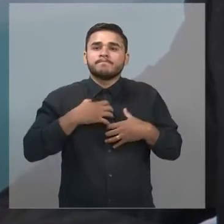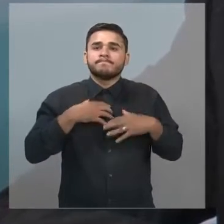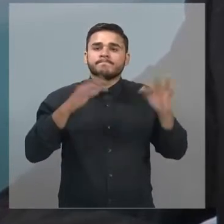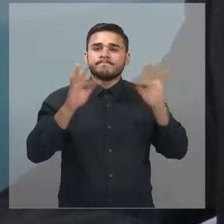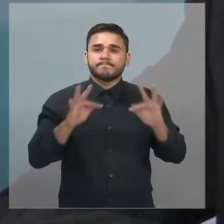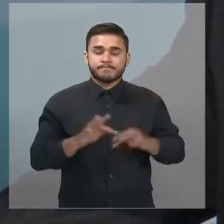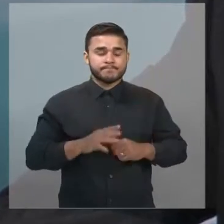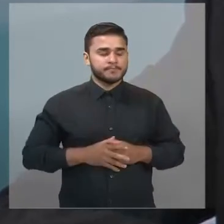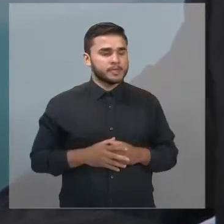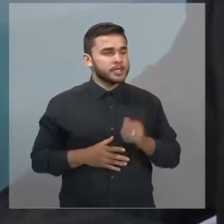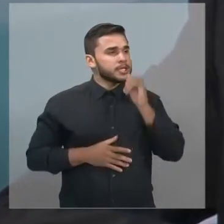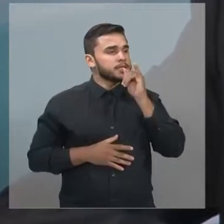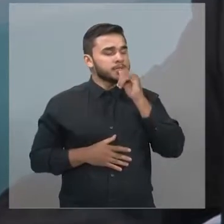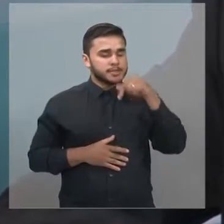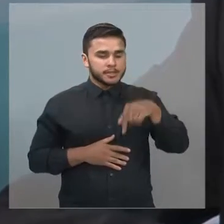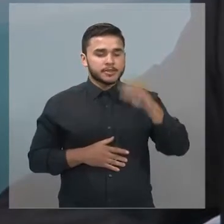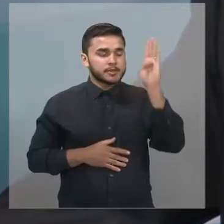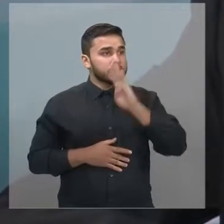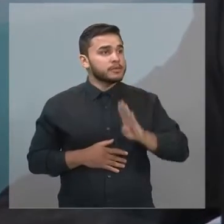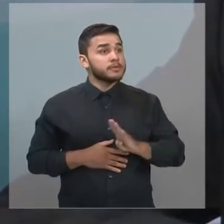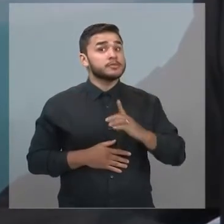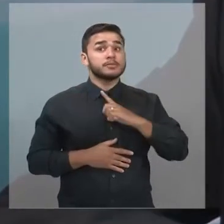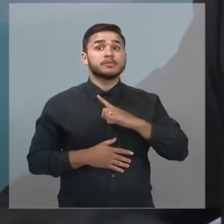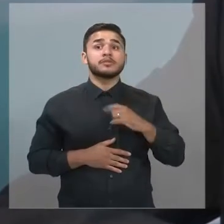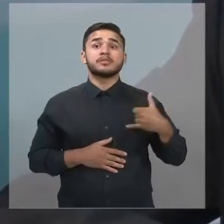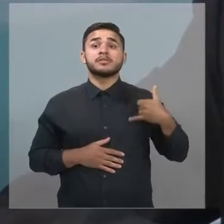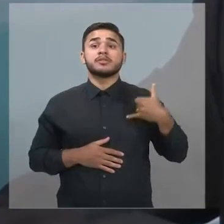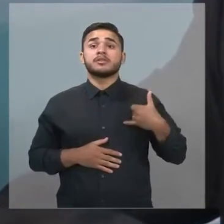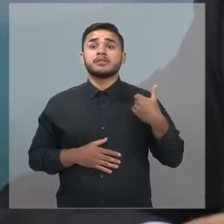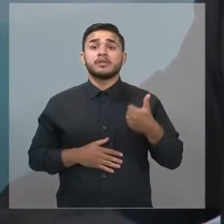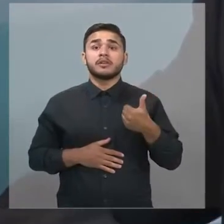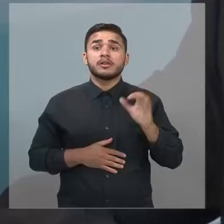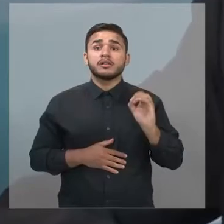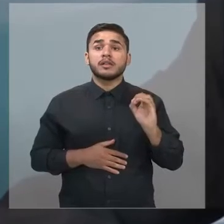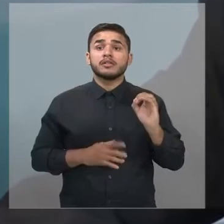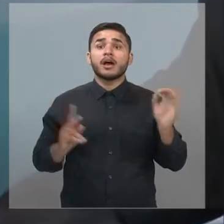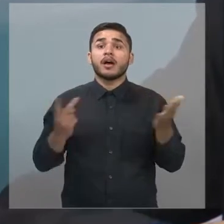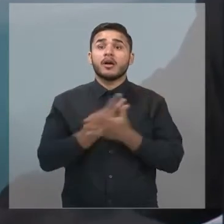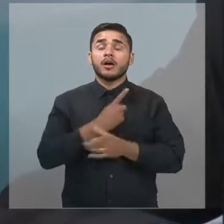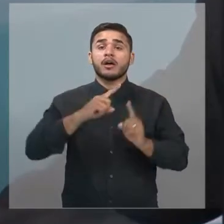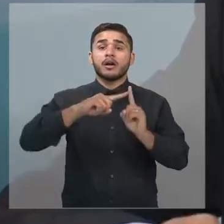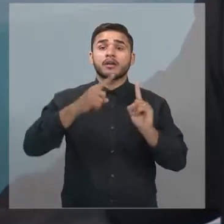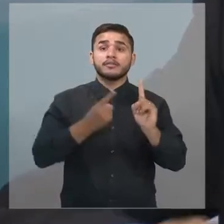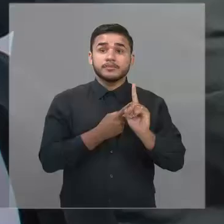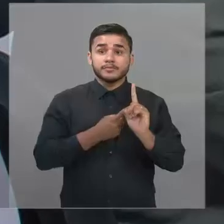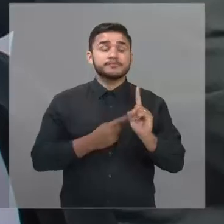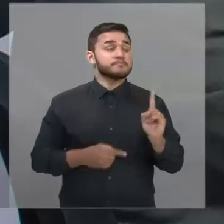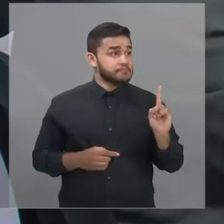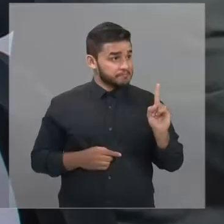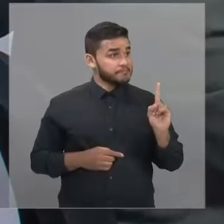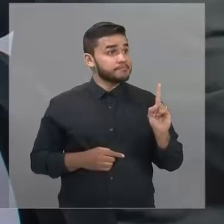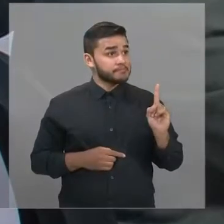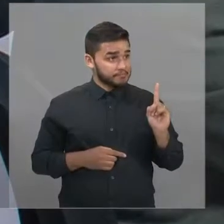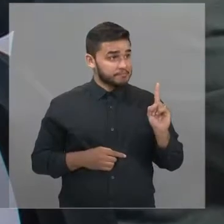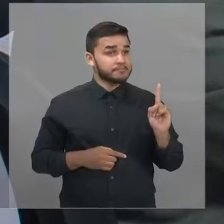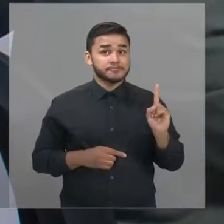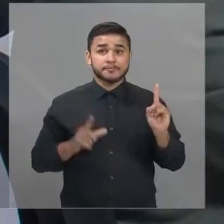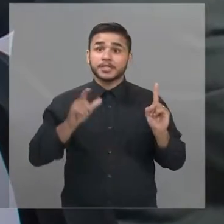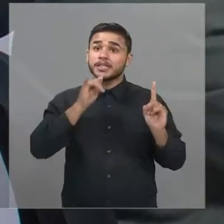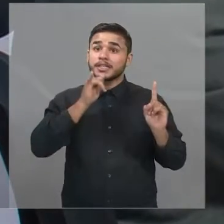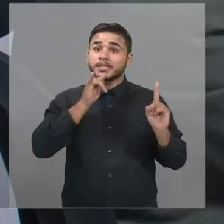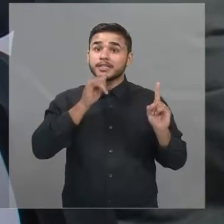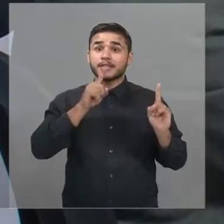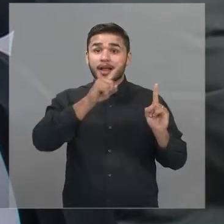Brasil uma quantidade grande de garotas com 10 anos sendo mãe. A garota com 10 anos sendo mãe. Você vai ali